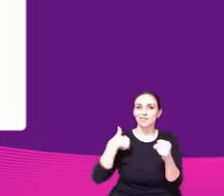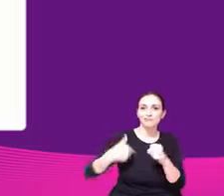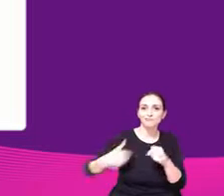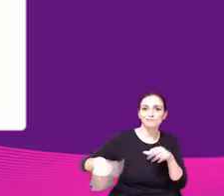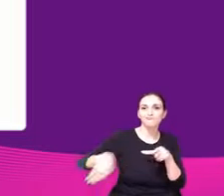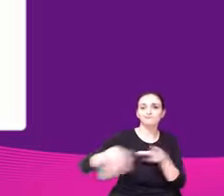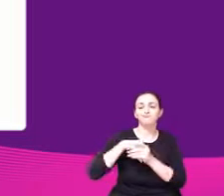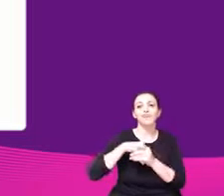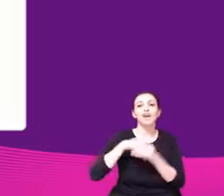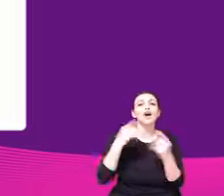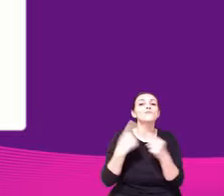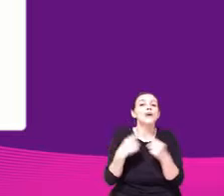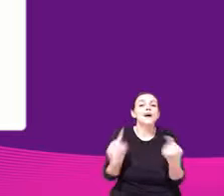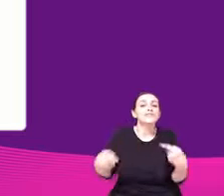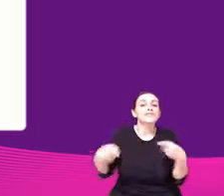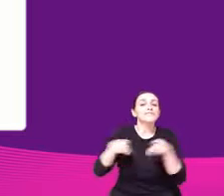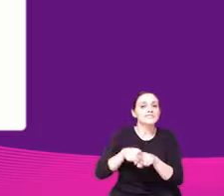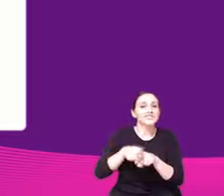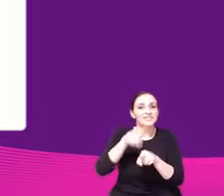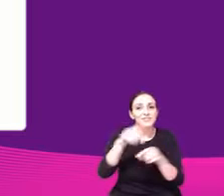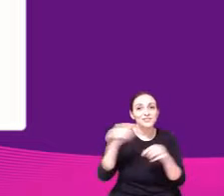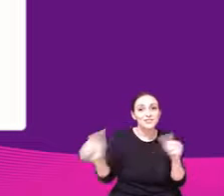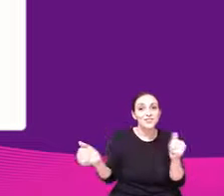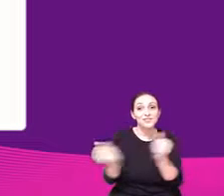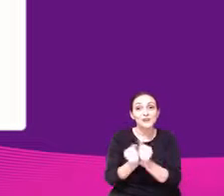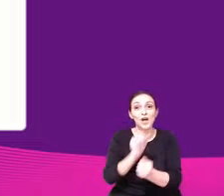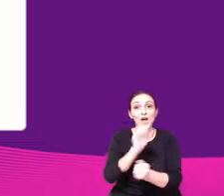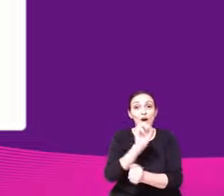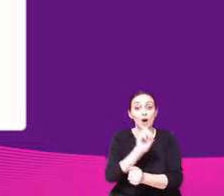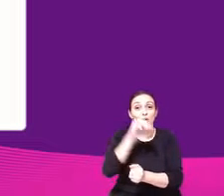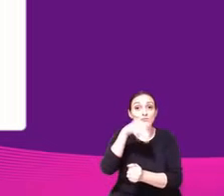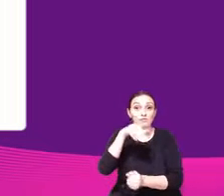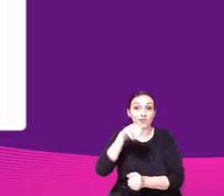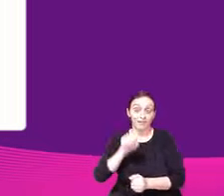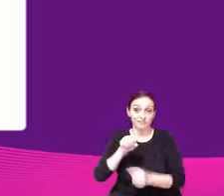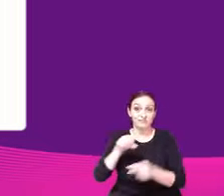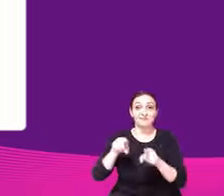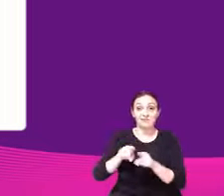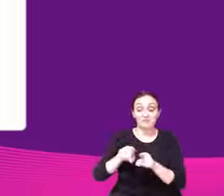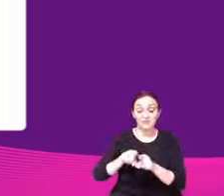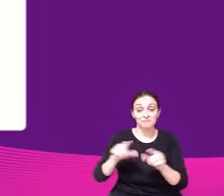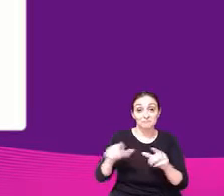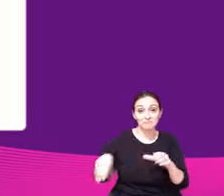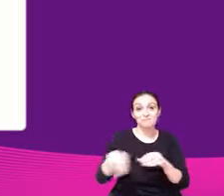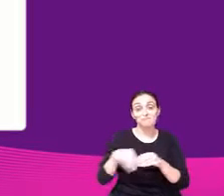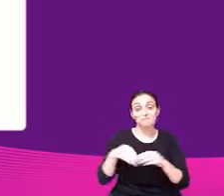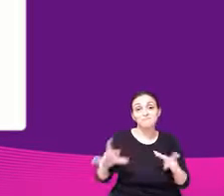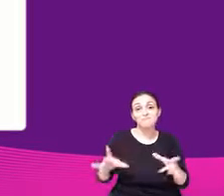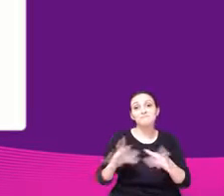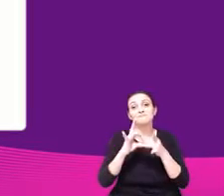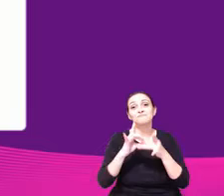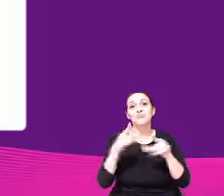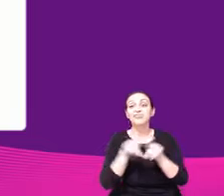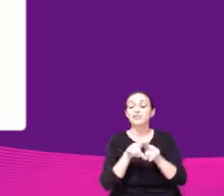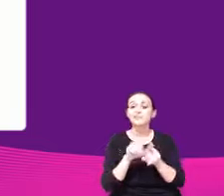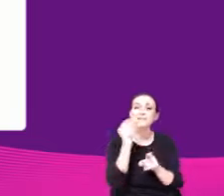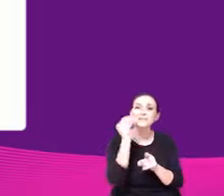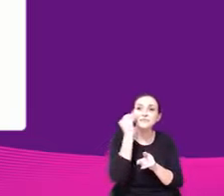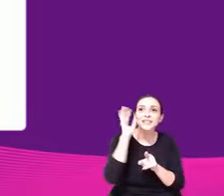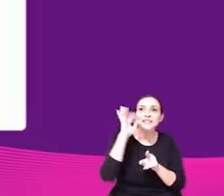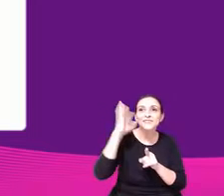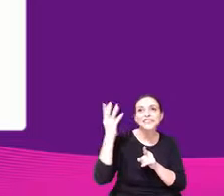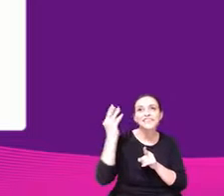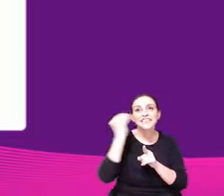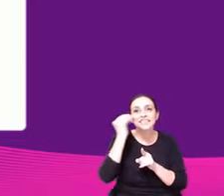de parcerias como, por exemplo, essa com a Organização Mundial de Saúde, e que resolveu, então, né, tentar traçar um